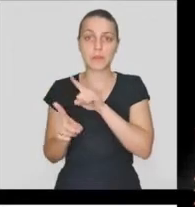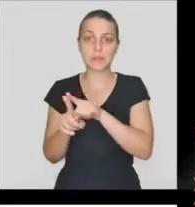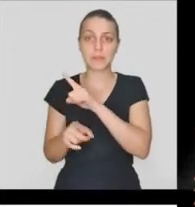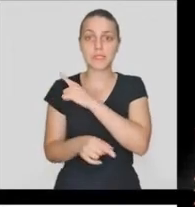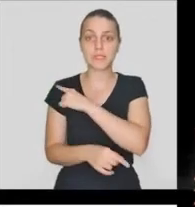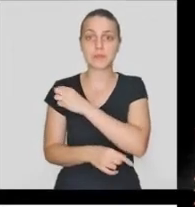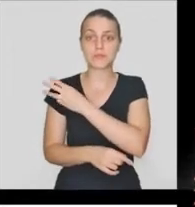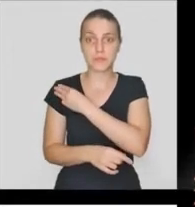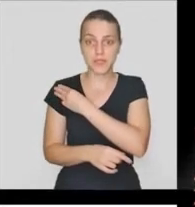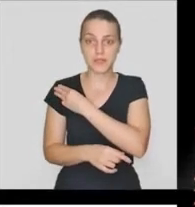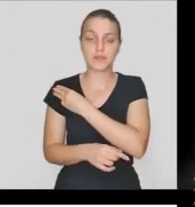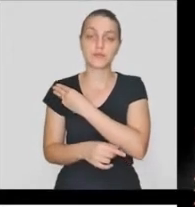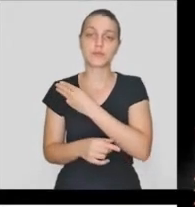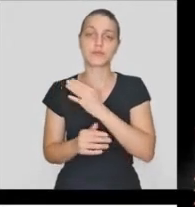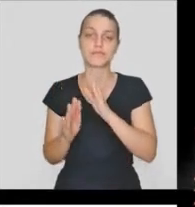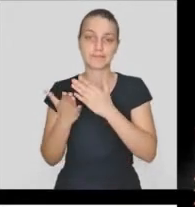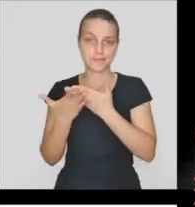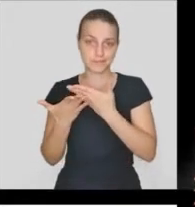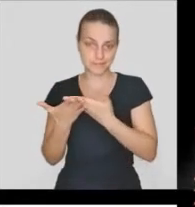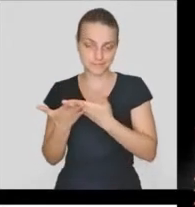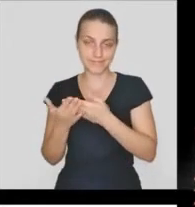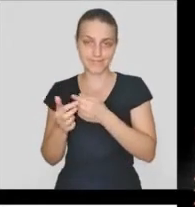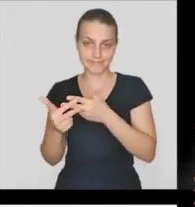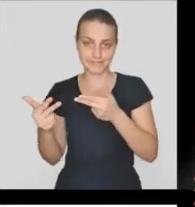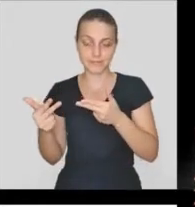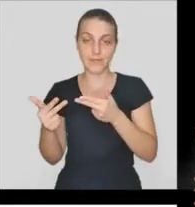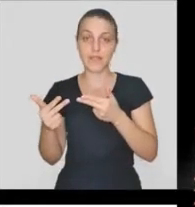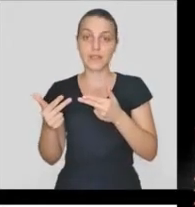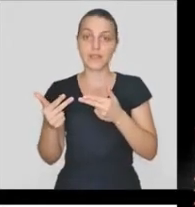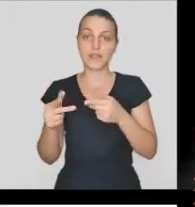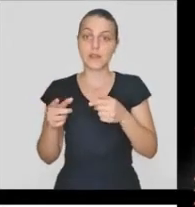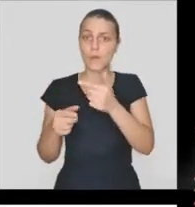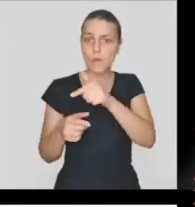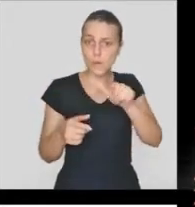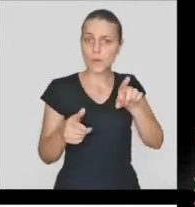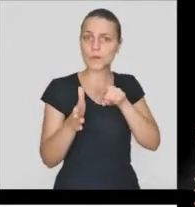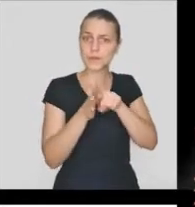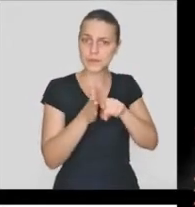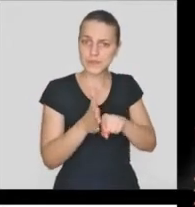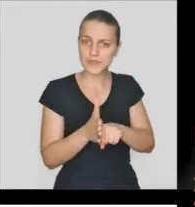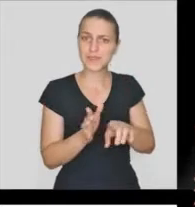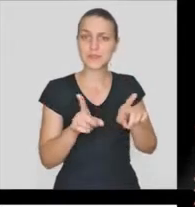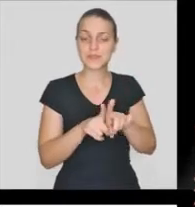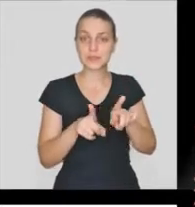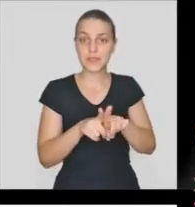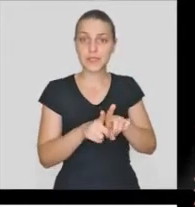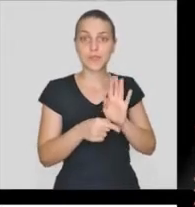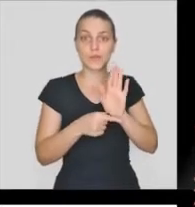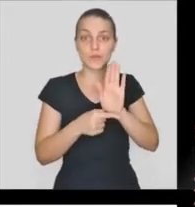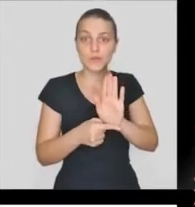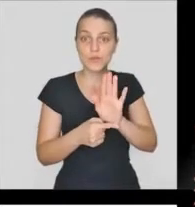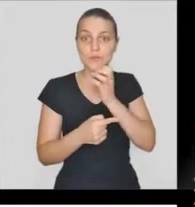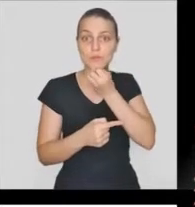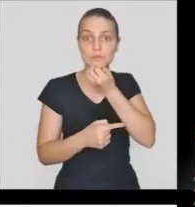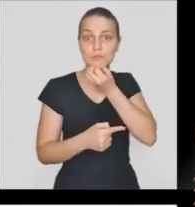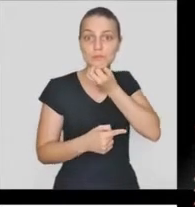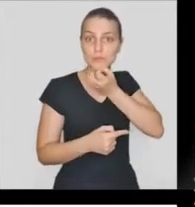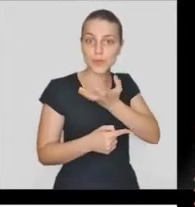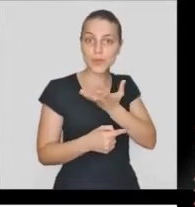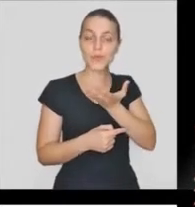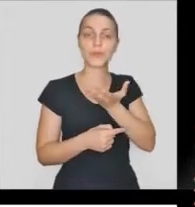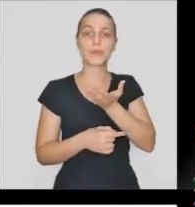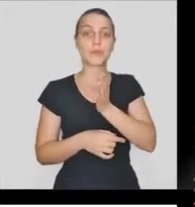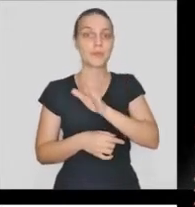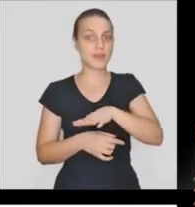explicitam uma série de benefícios que provém da dança. Não só para crianças, mas também para adultos e para pessoas